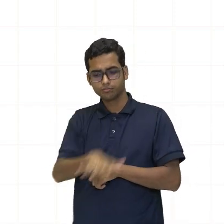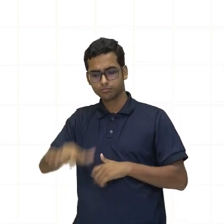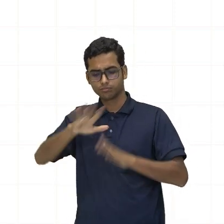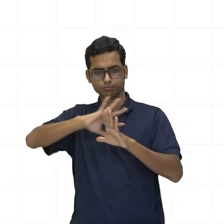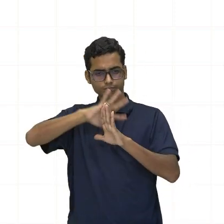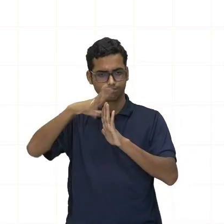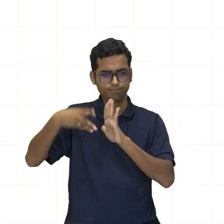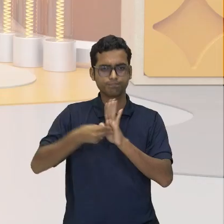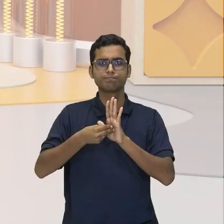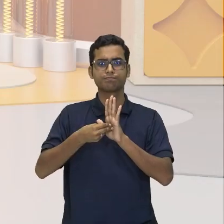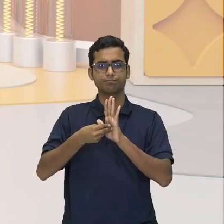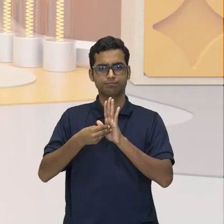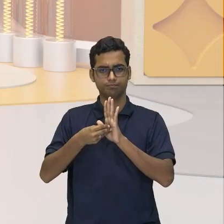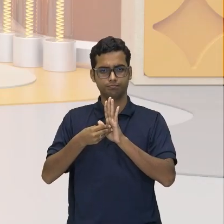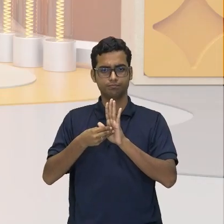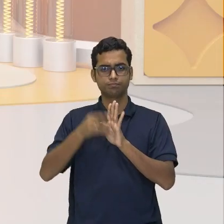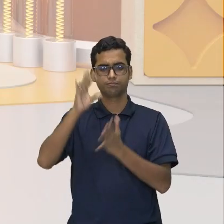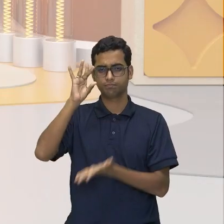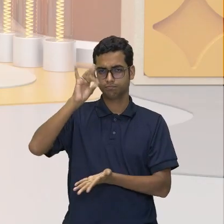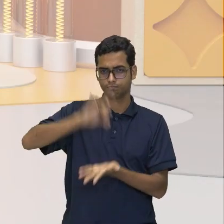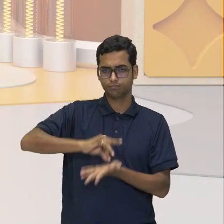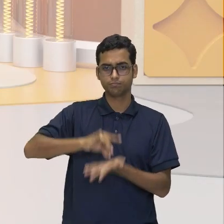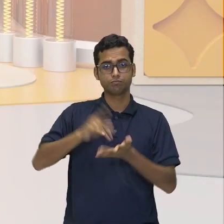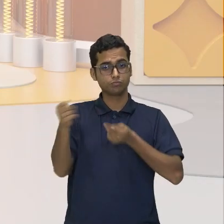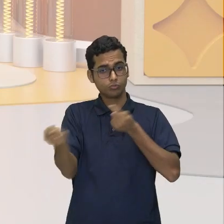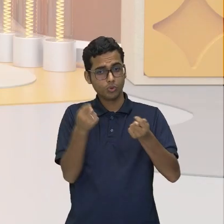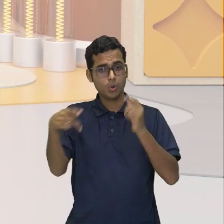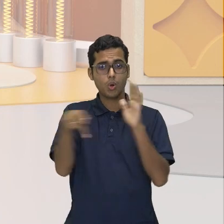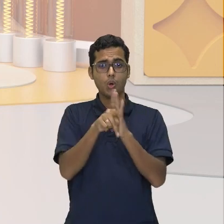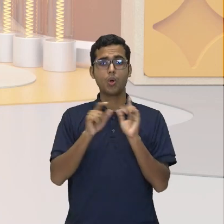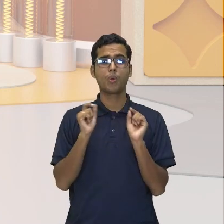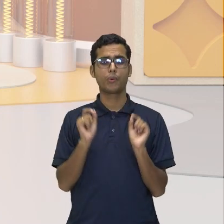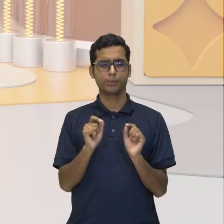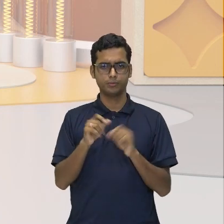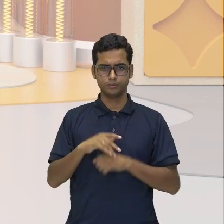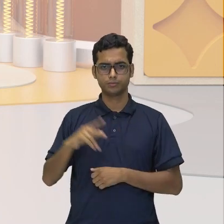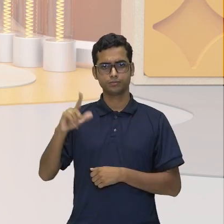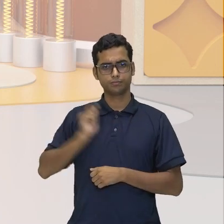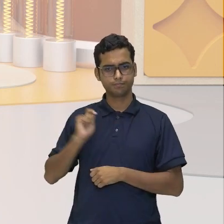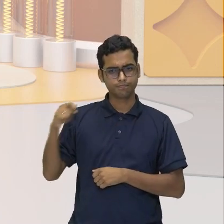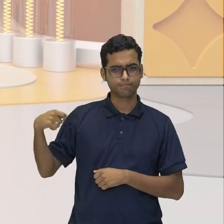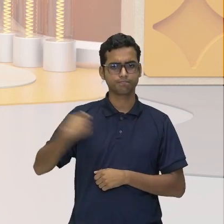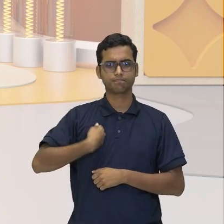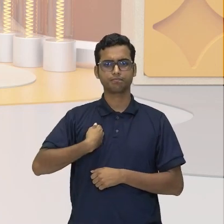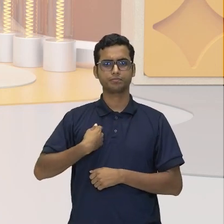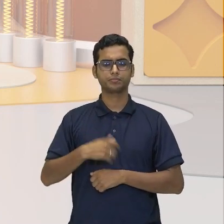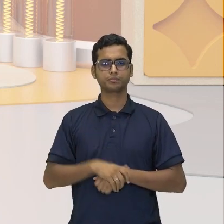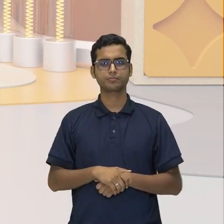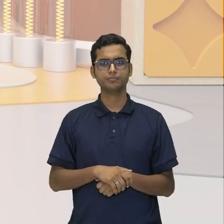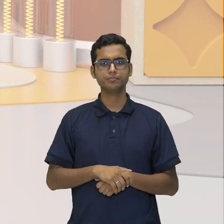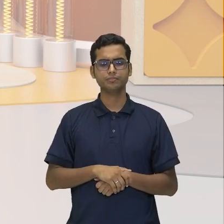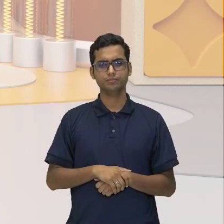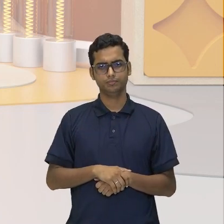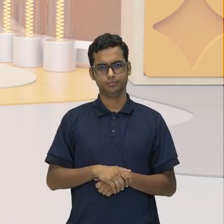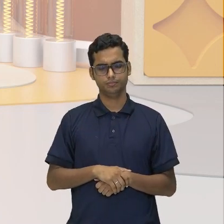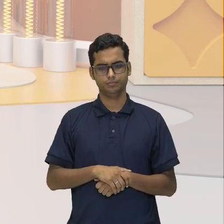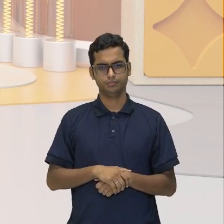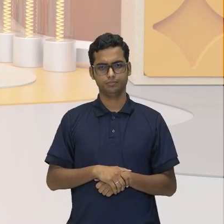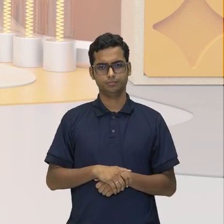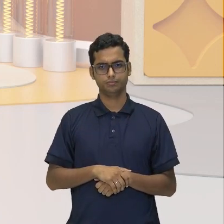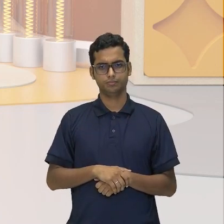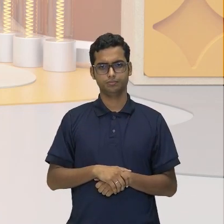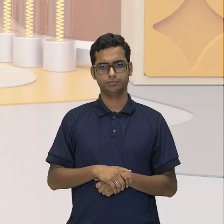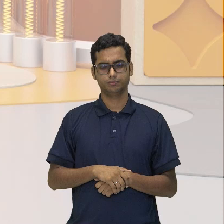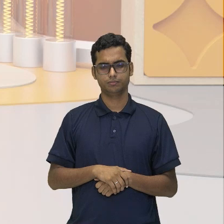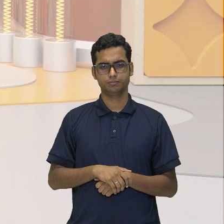amazônica, até então, ela era de domínio espanhol. No entanto, como a gente observa aqui